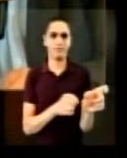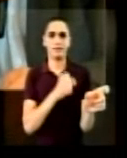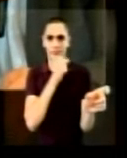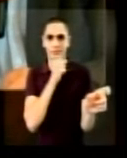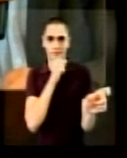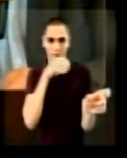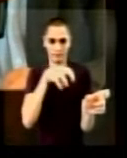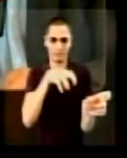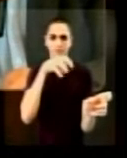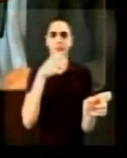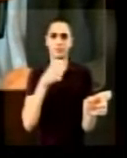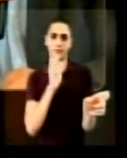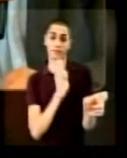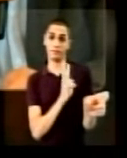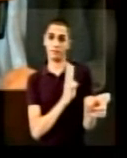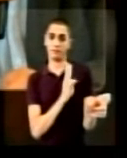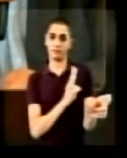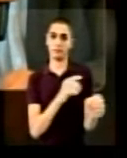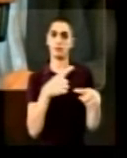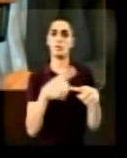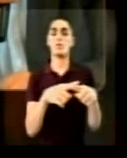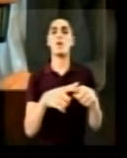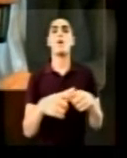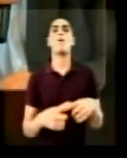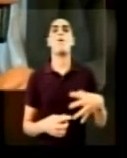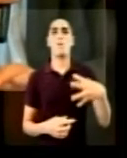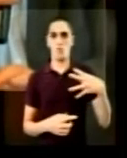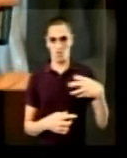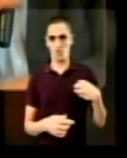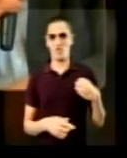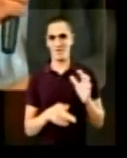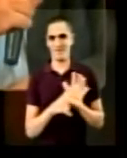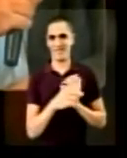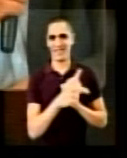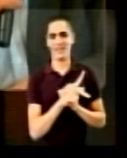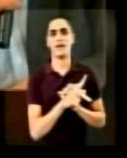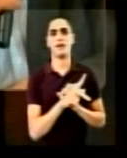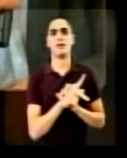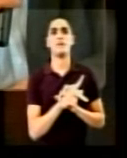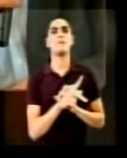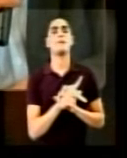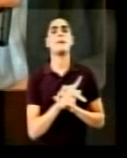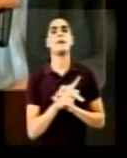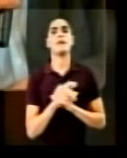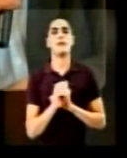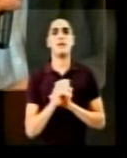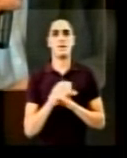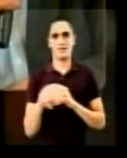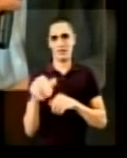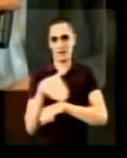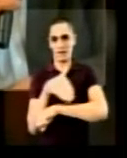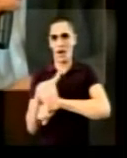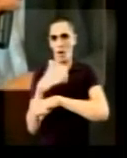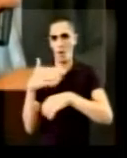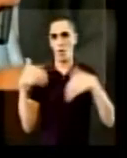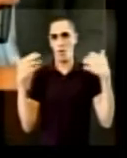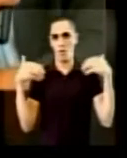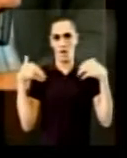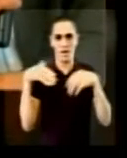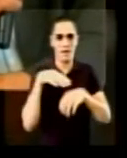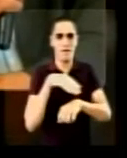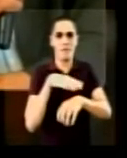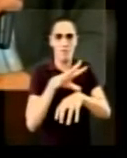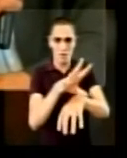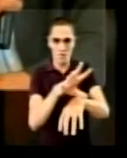ele que vai levar, ele vai ser o vetor para a sua casa. Tá certo? Só que não se restringe só